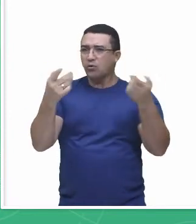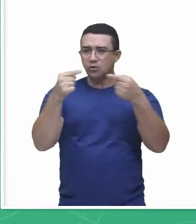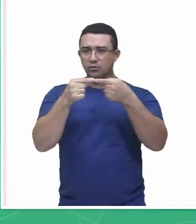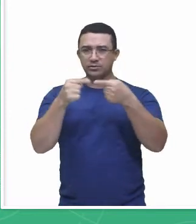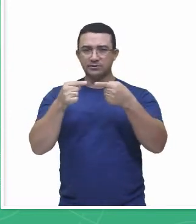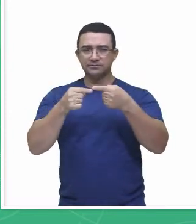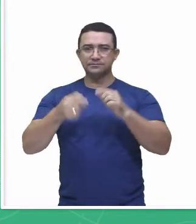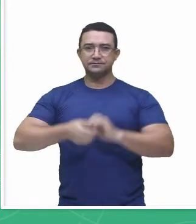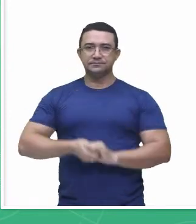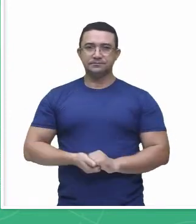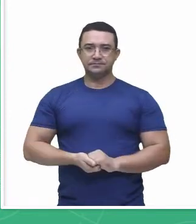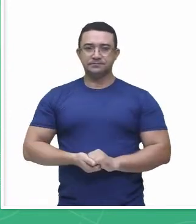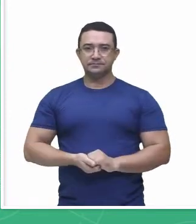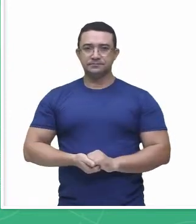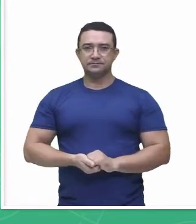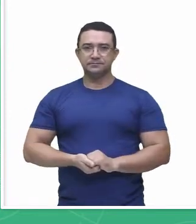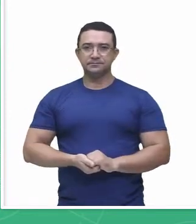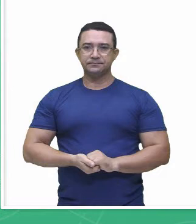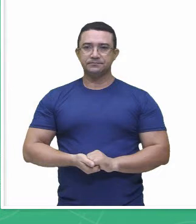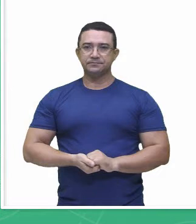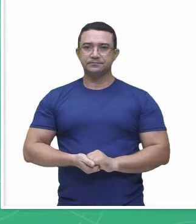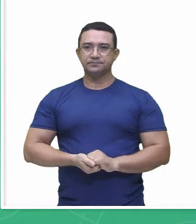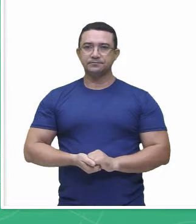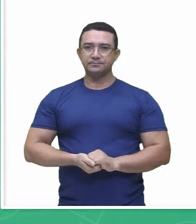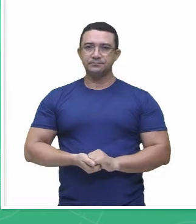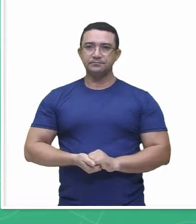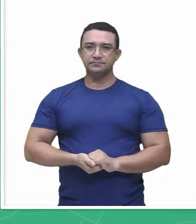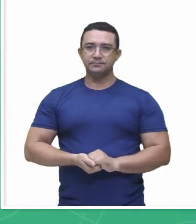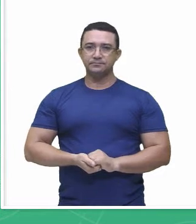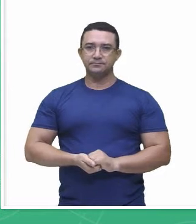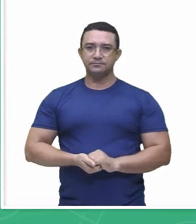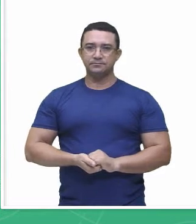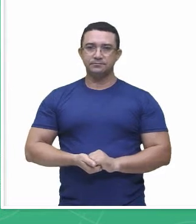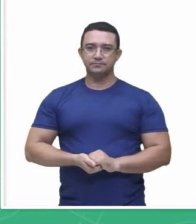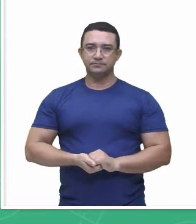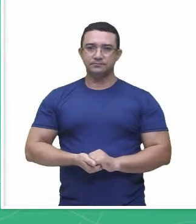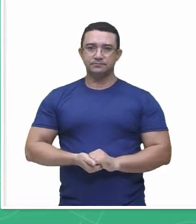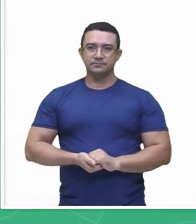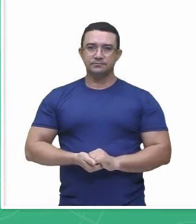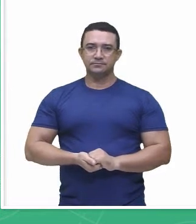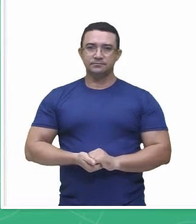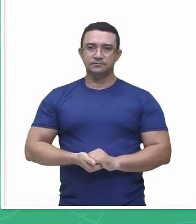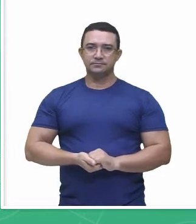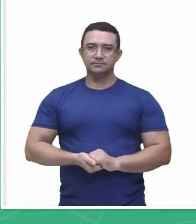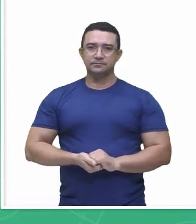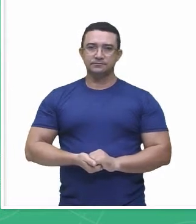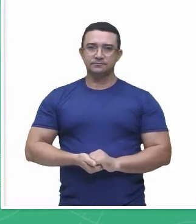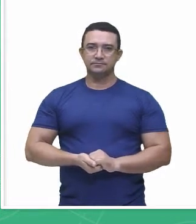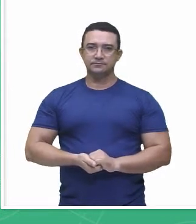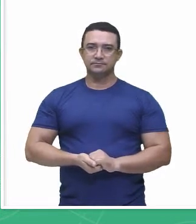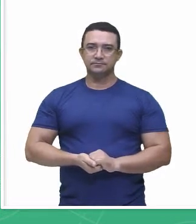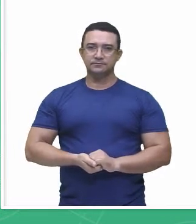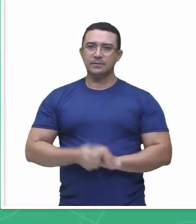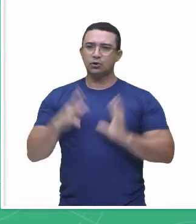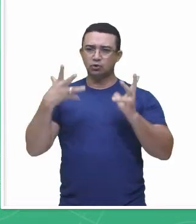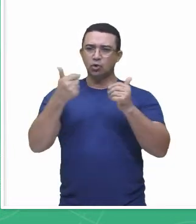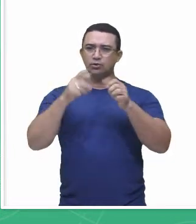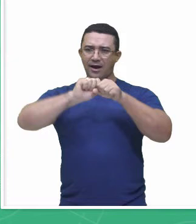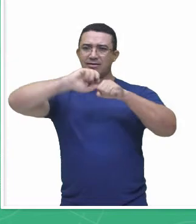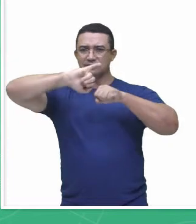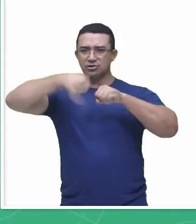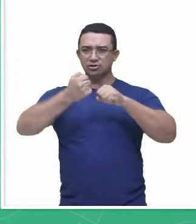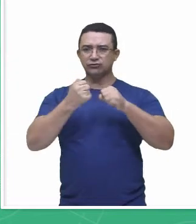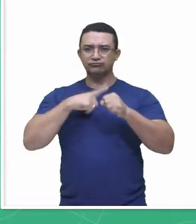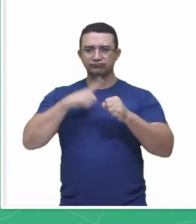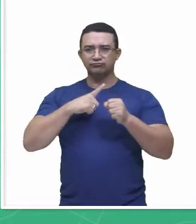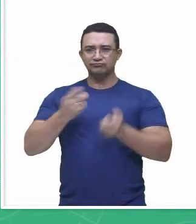Na letra B, nós temos rich, has, house. Letra C, man, big, beautiful. Letter D, rich, big,